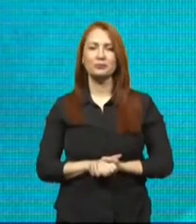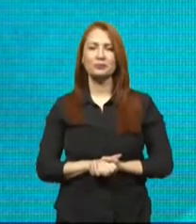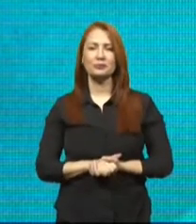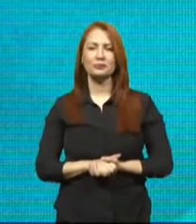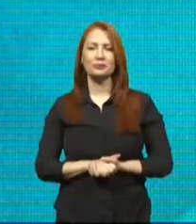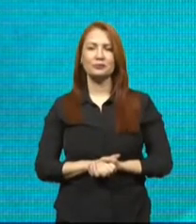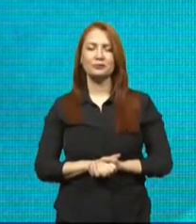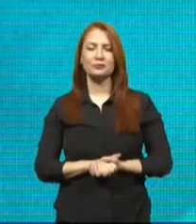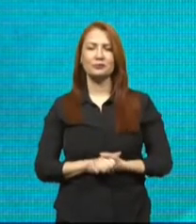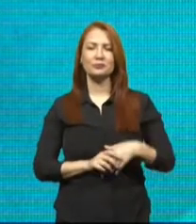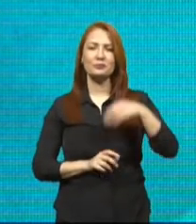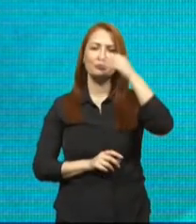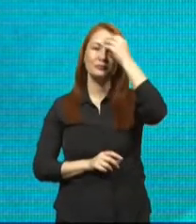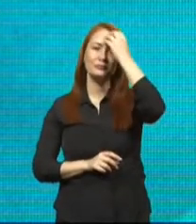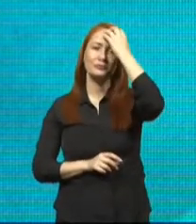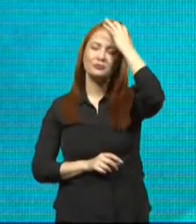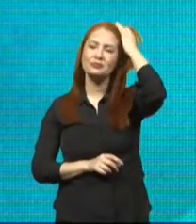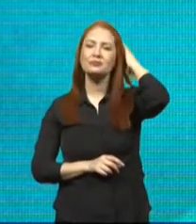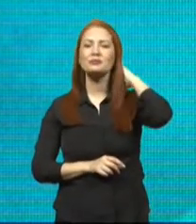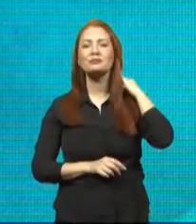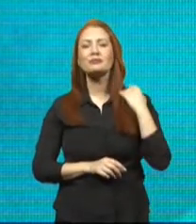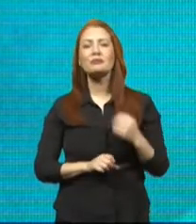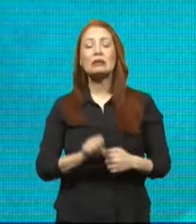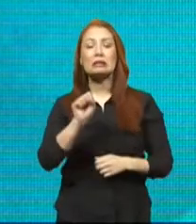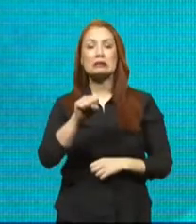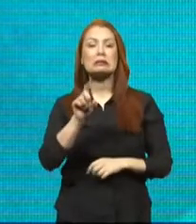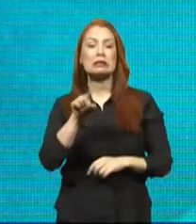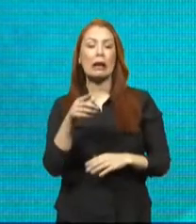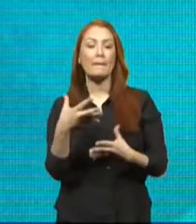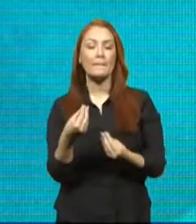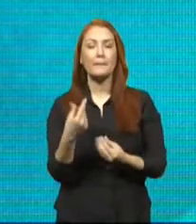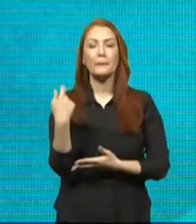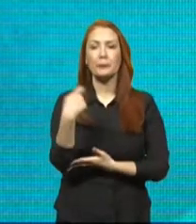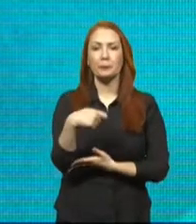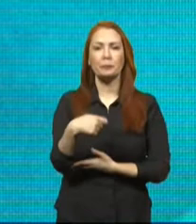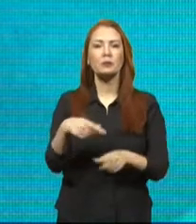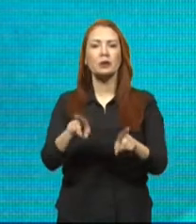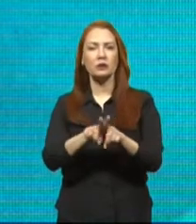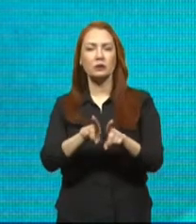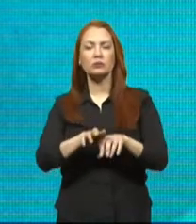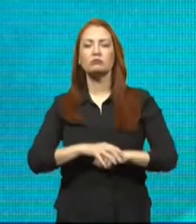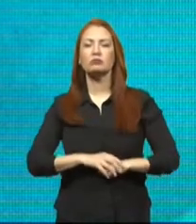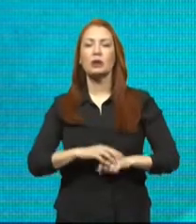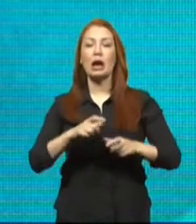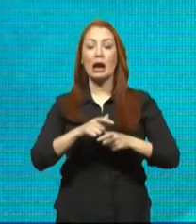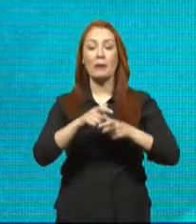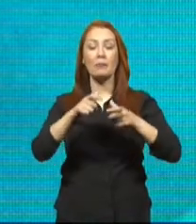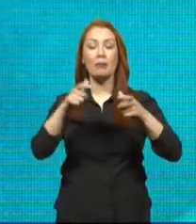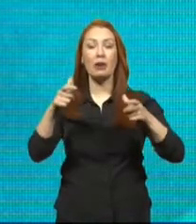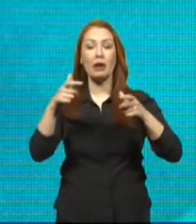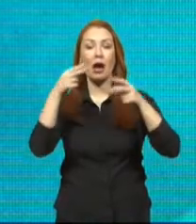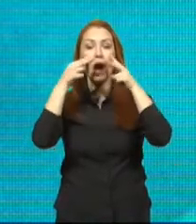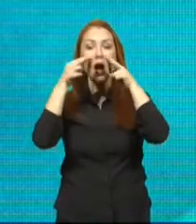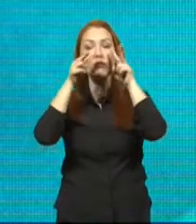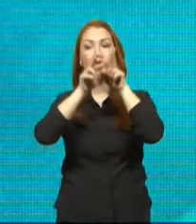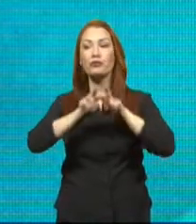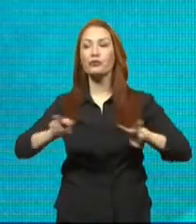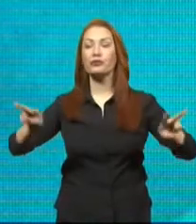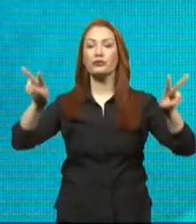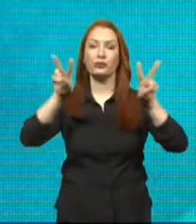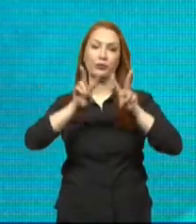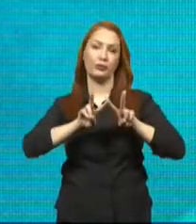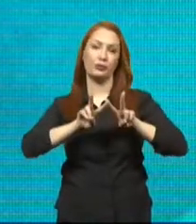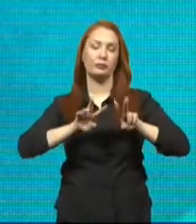que talvez seja muito necessário também ampliar a visão, né? Porque